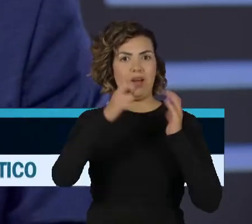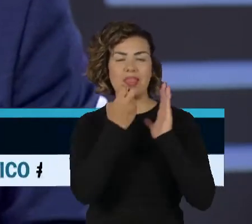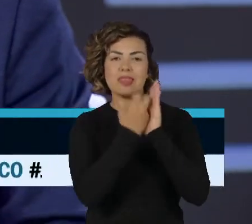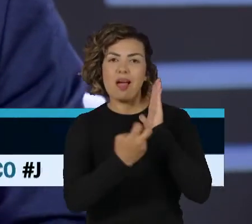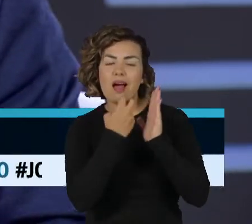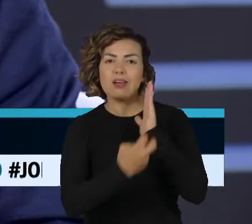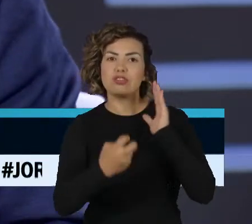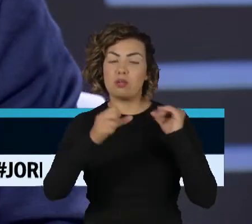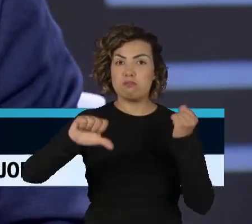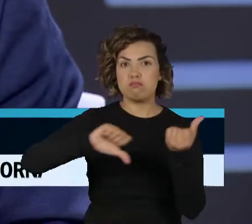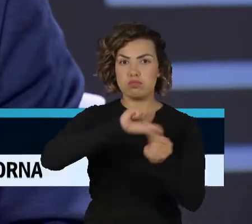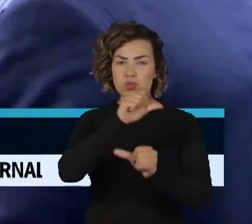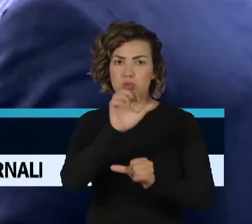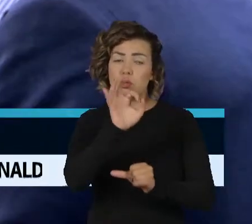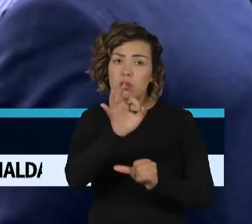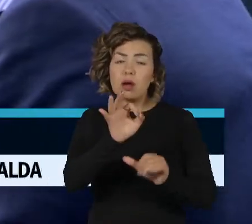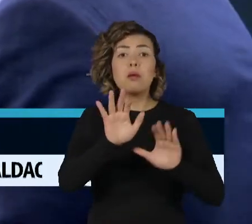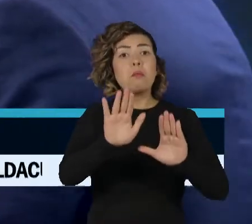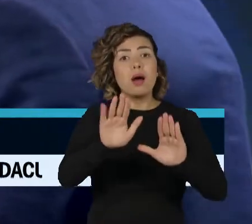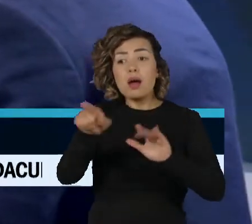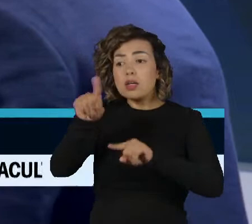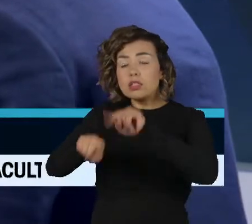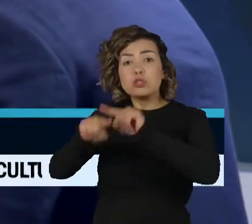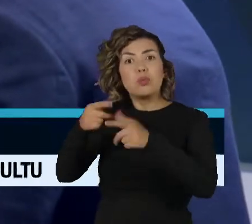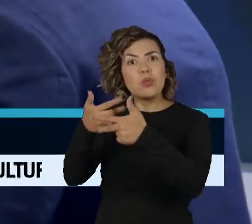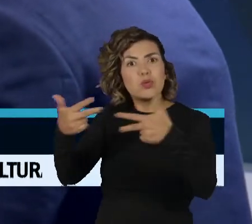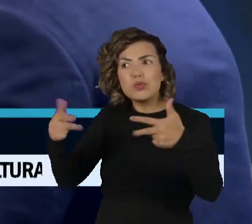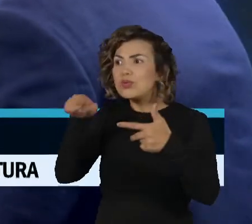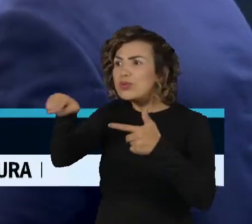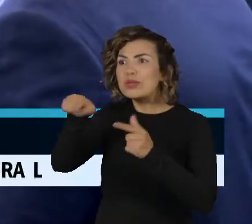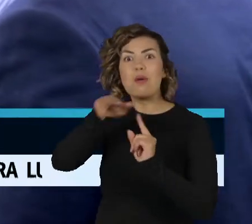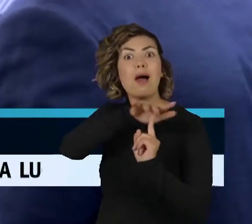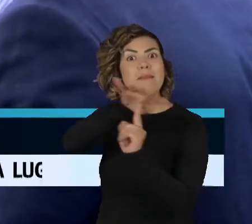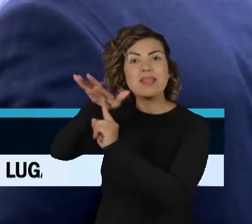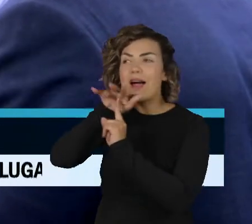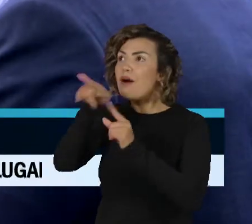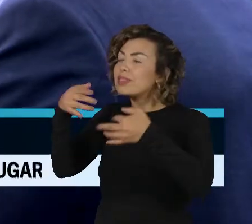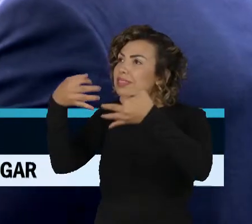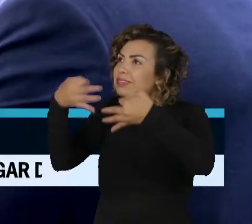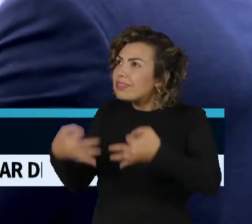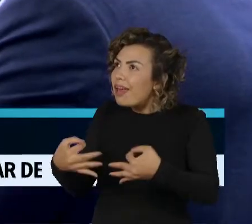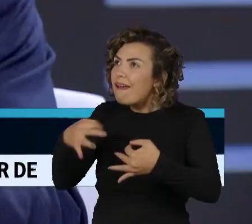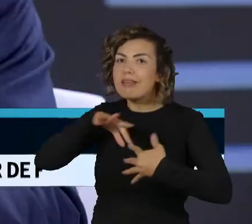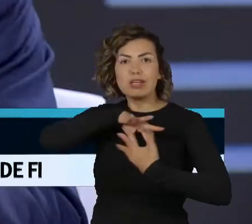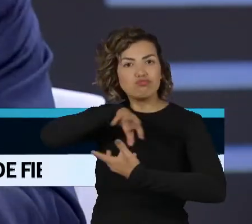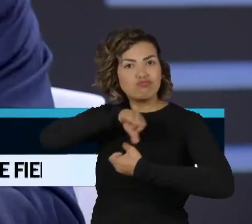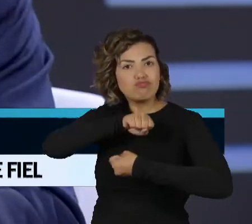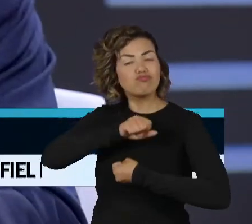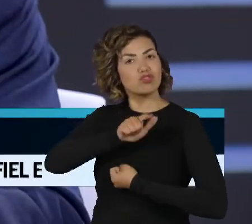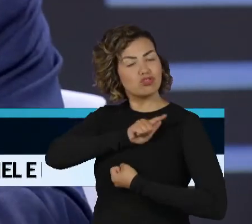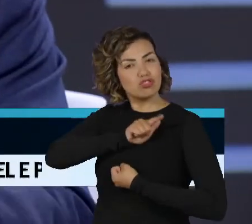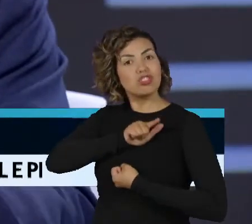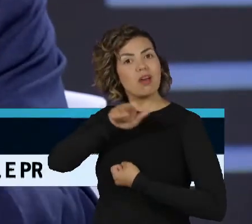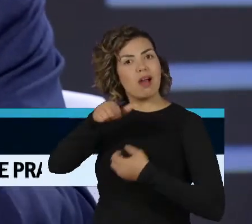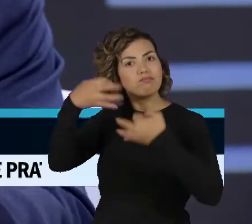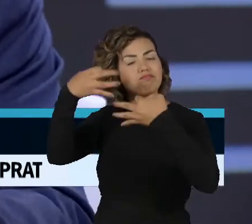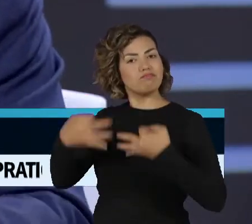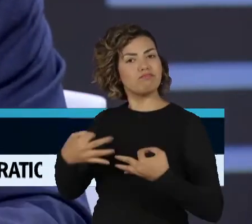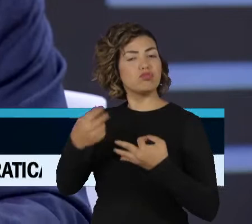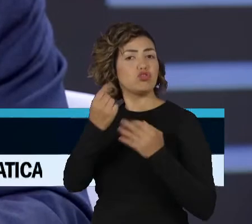tributário diferenciado para aqueles produtos ambientalmente adequados, né? É preciso